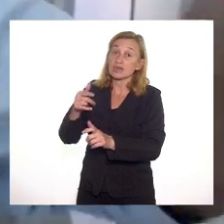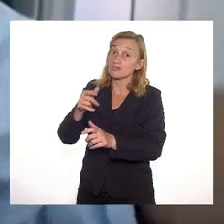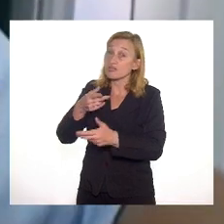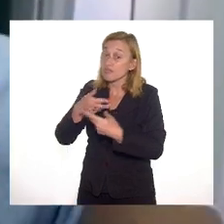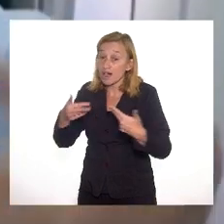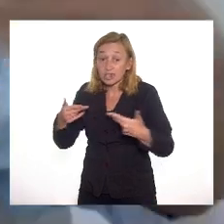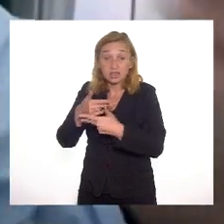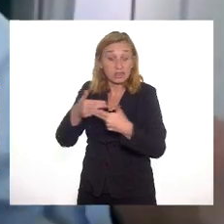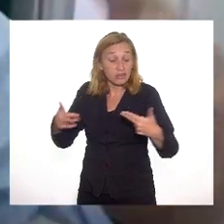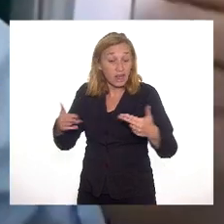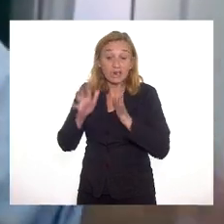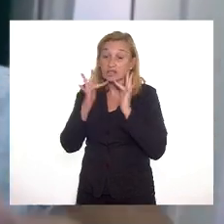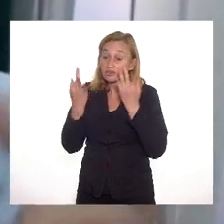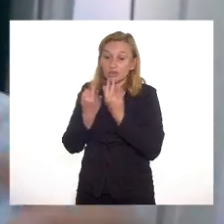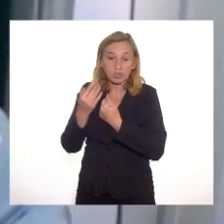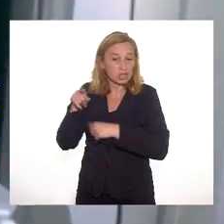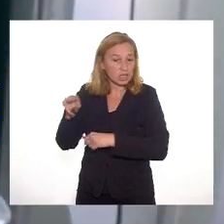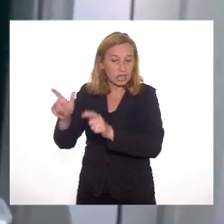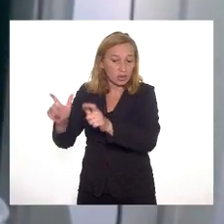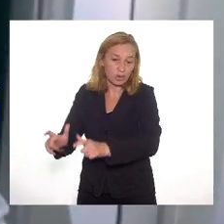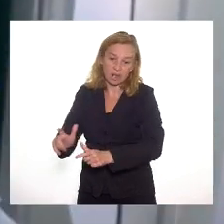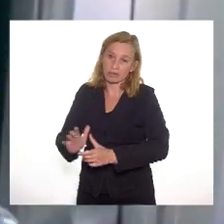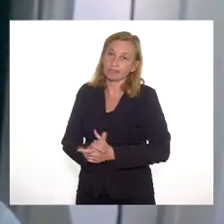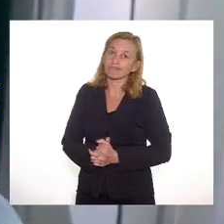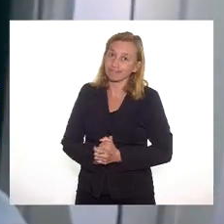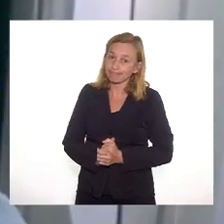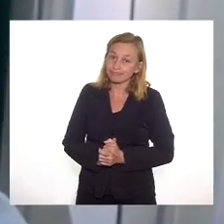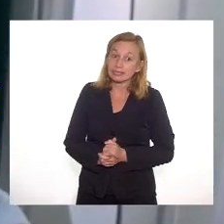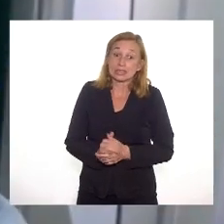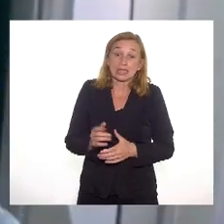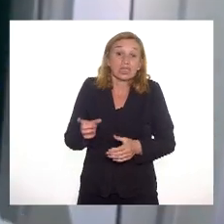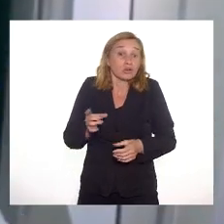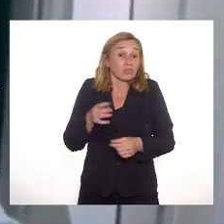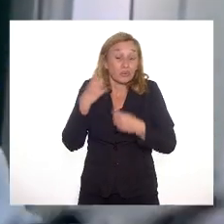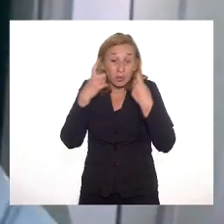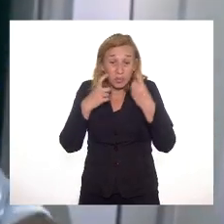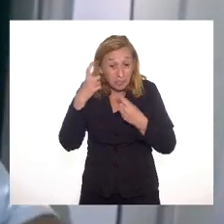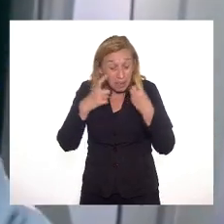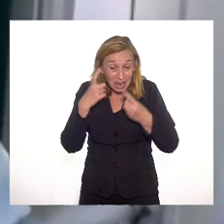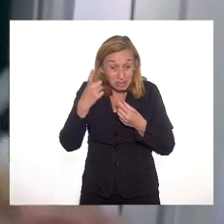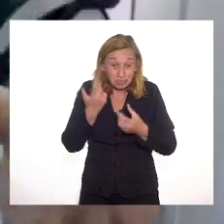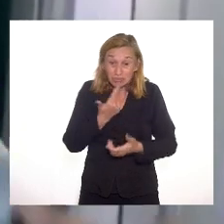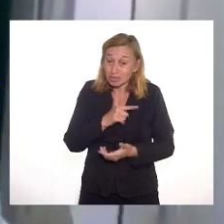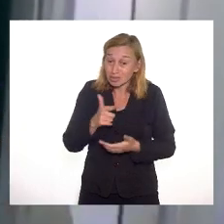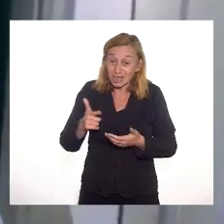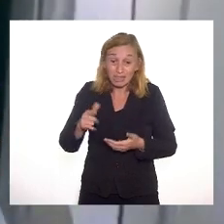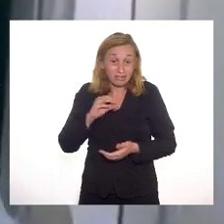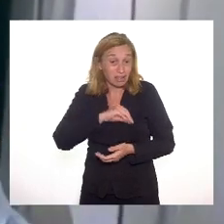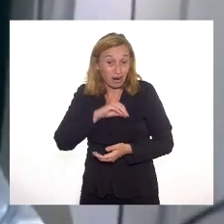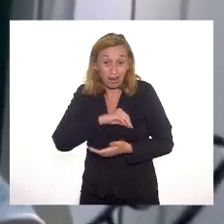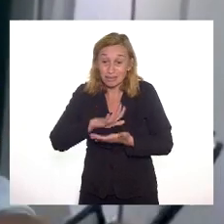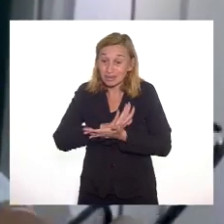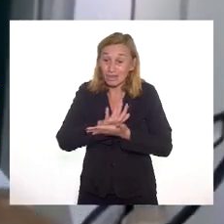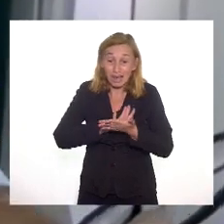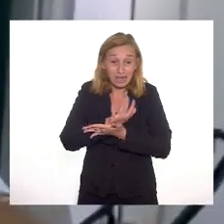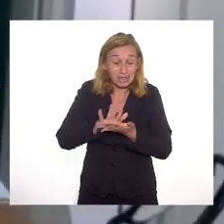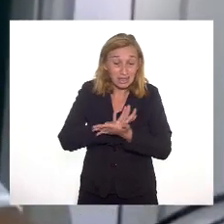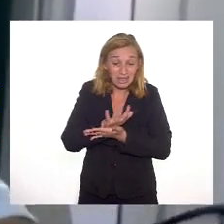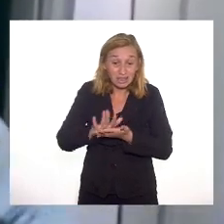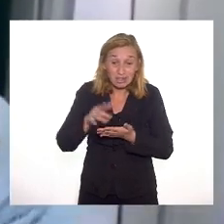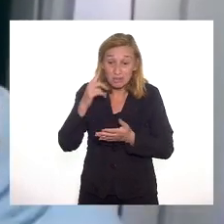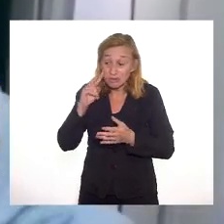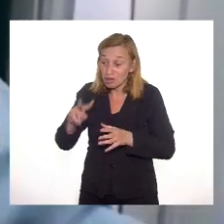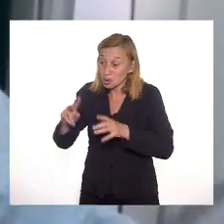centenas e centenas, milhares e milhares de famílias que, em desespero, sem perspectiva, sem horizonte, vêm